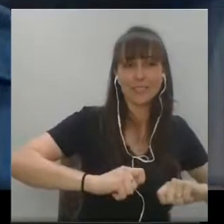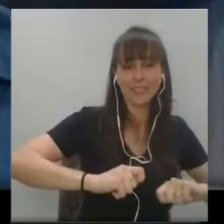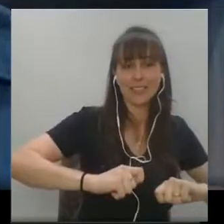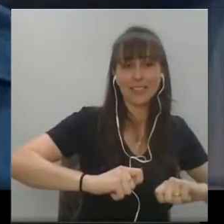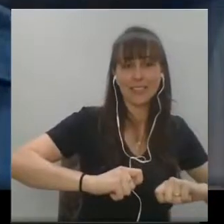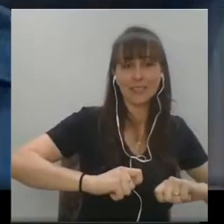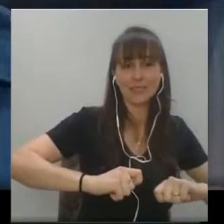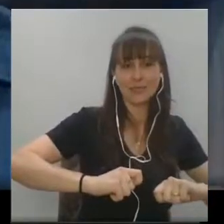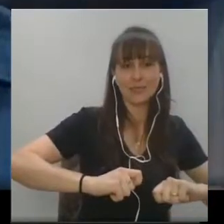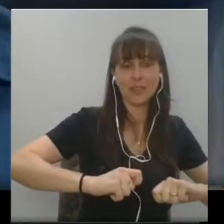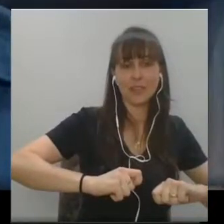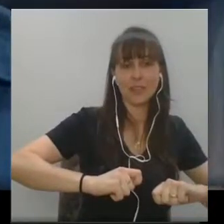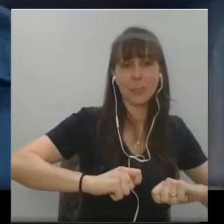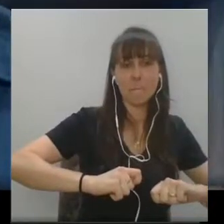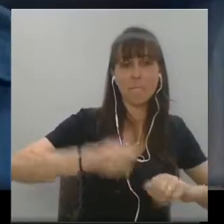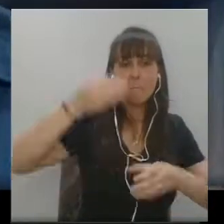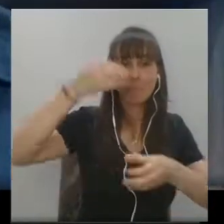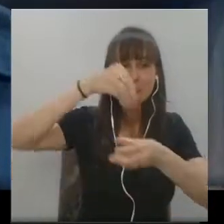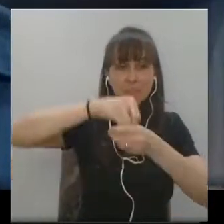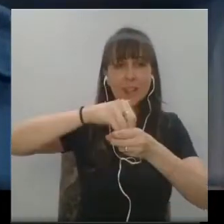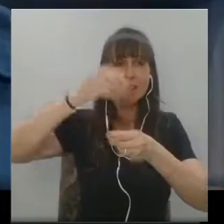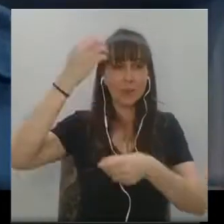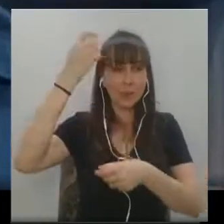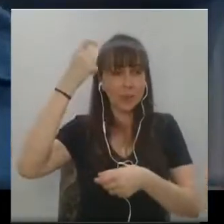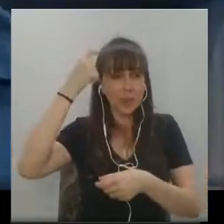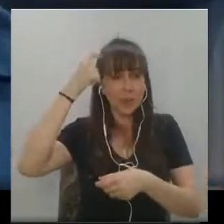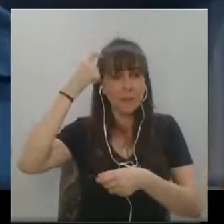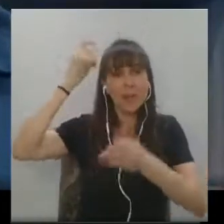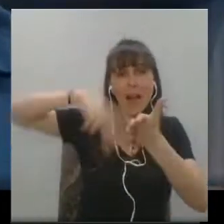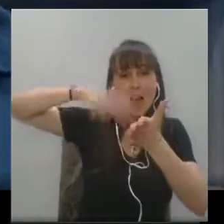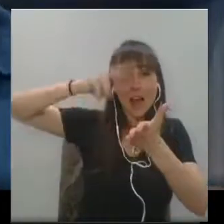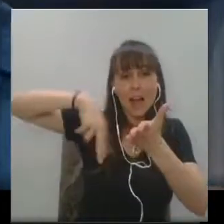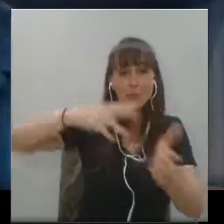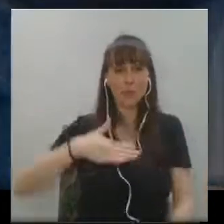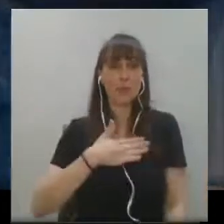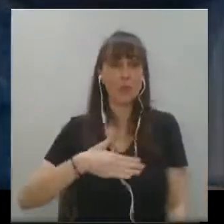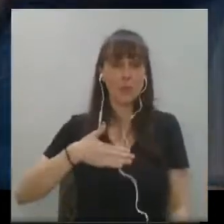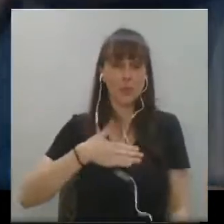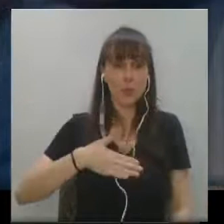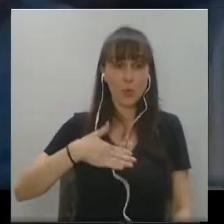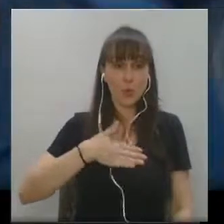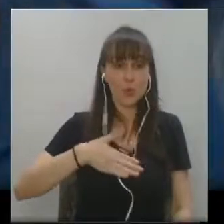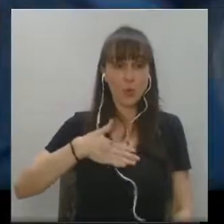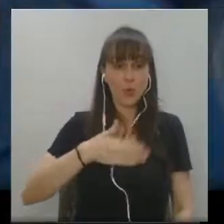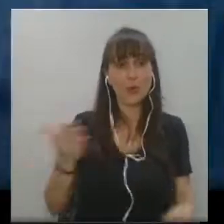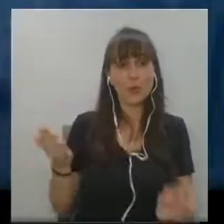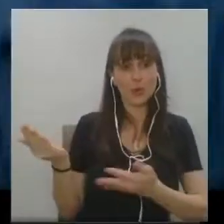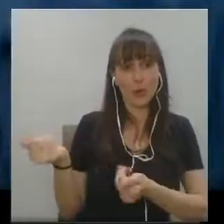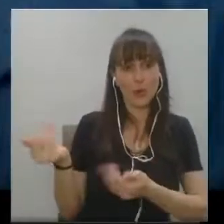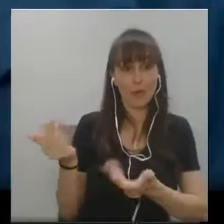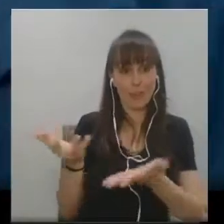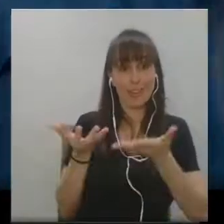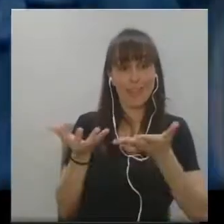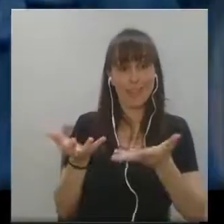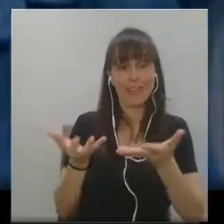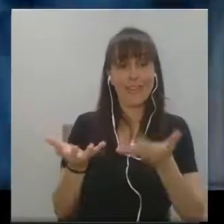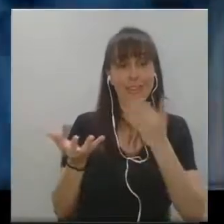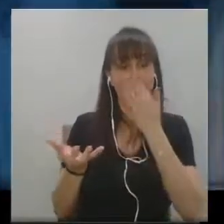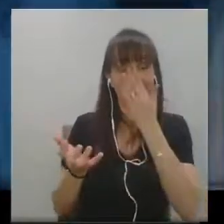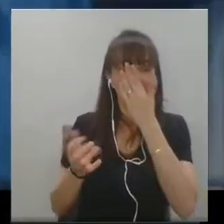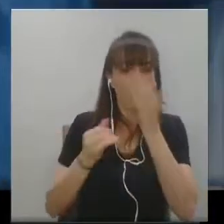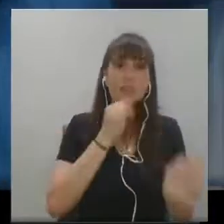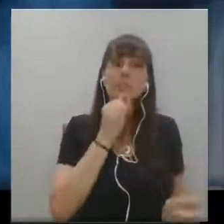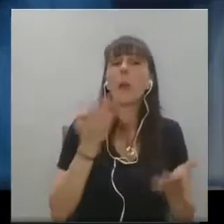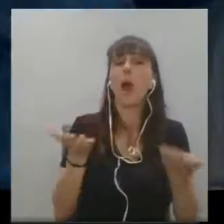isso na mente do próprio jovem, né? Esse gosto da leitura, porque se simplesmente a gente entregar, vamos ler o clássico aqui, a